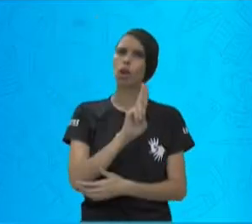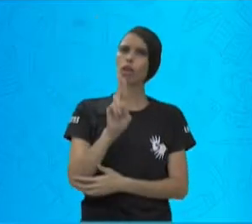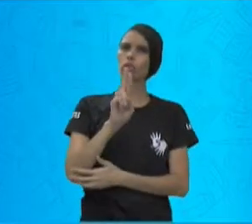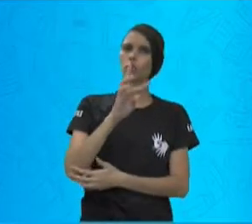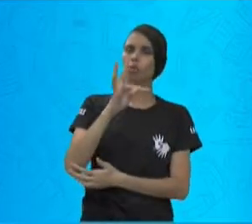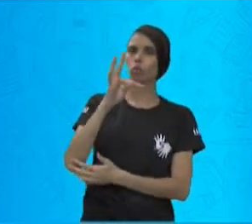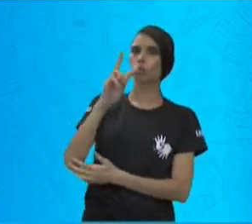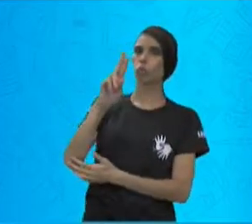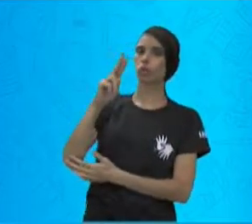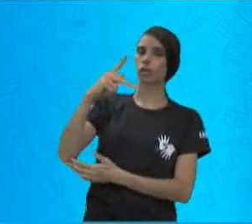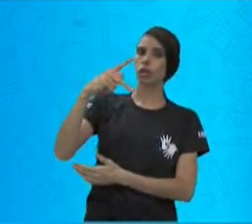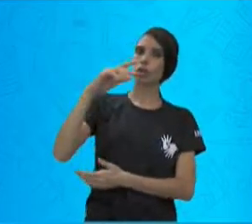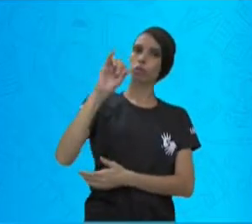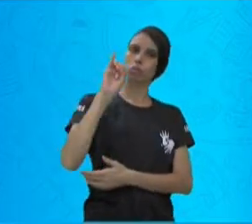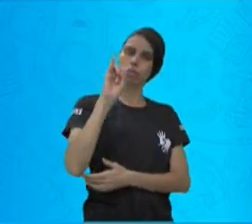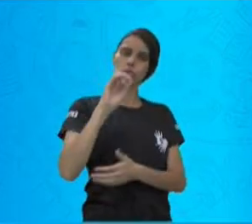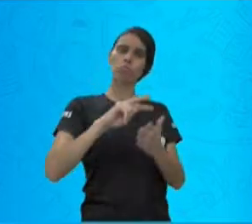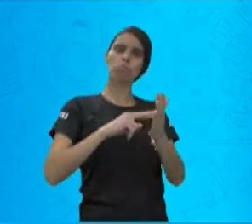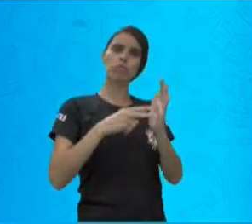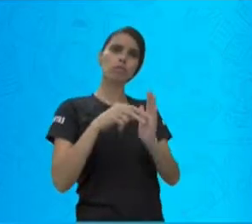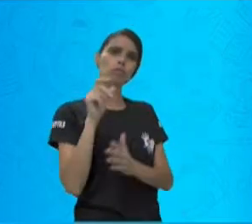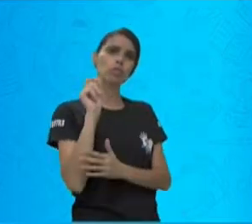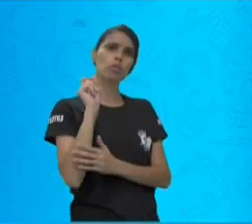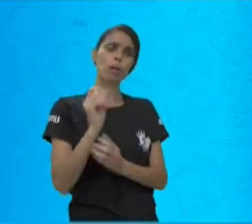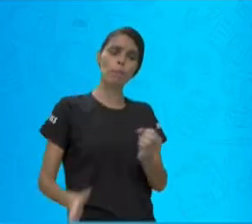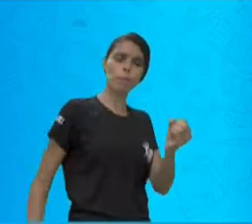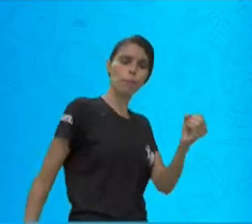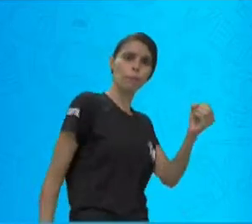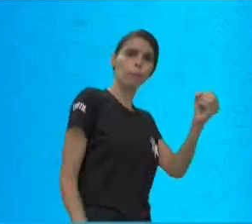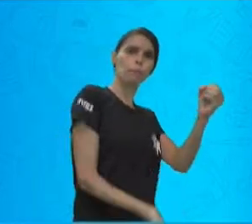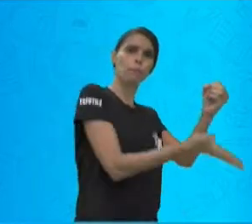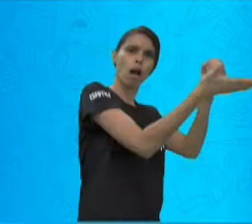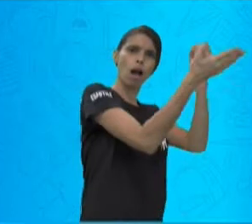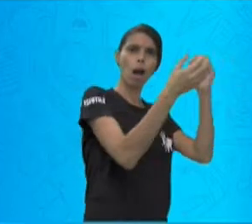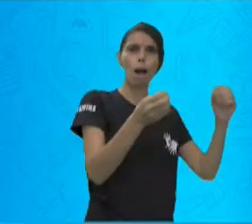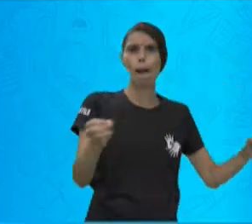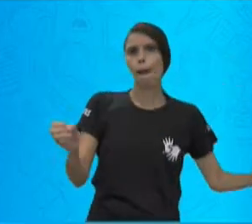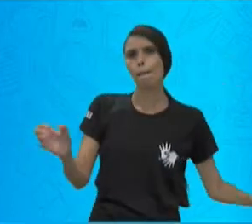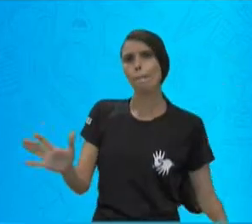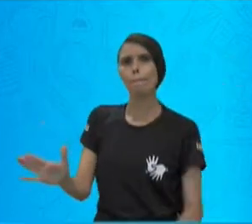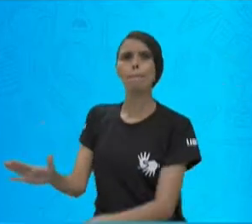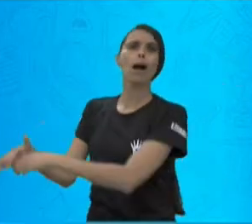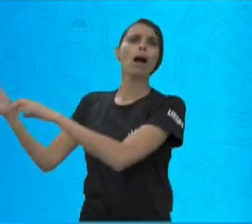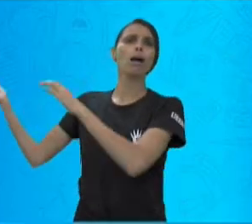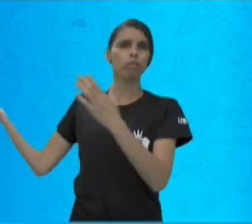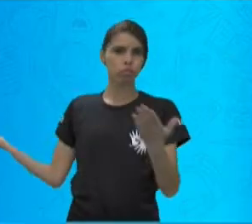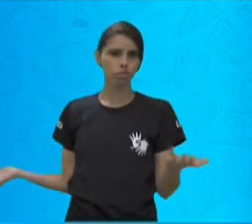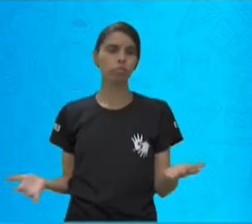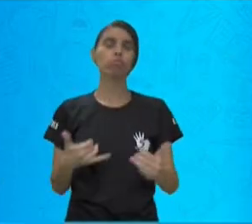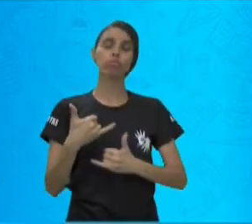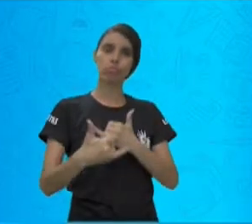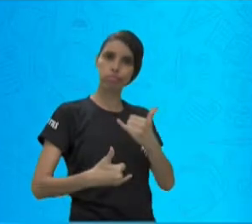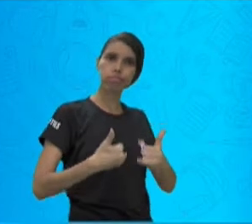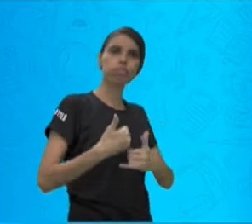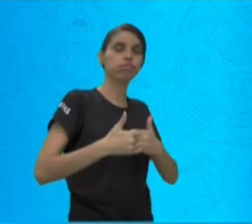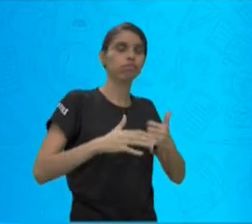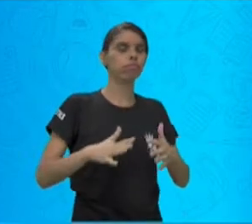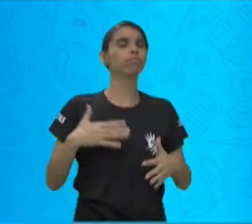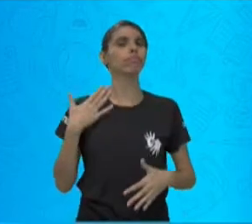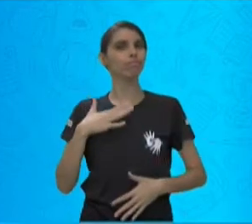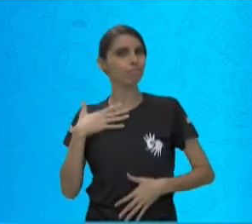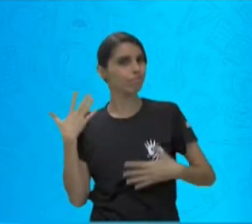bater com a mão ou em outra definição significa bater e se divertir